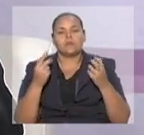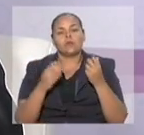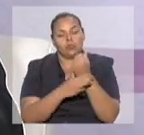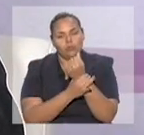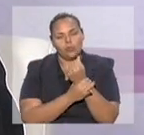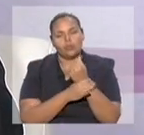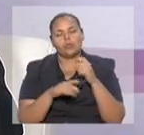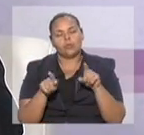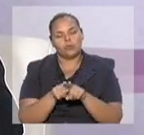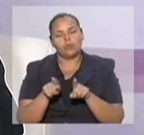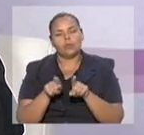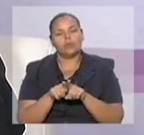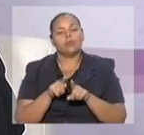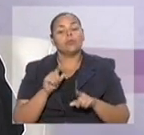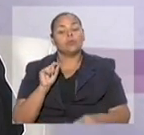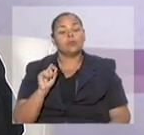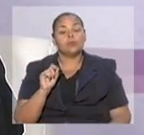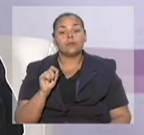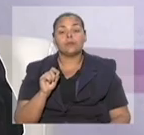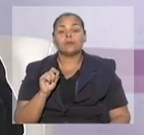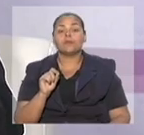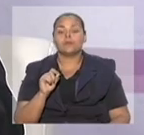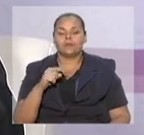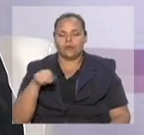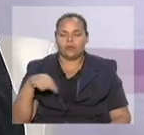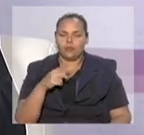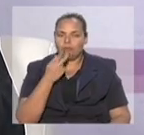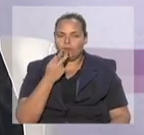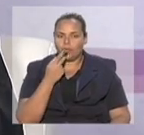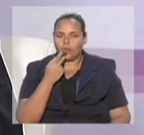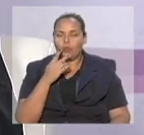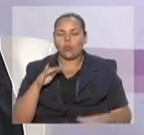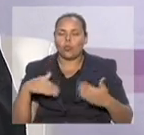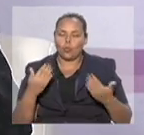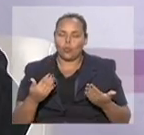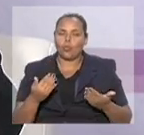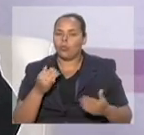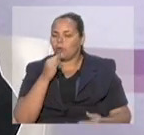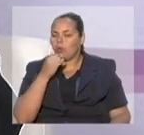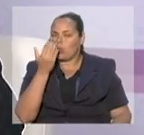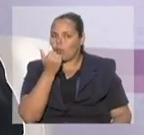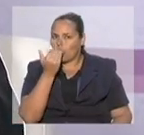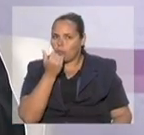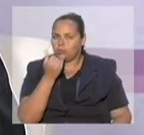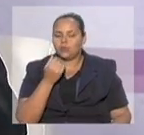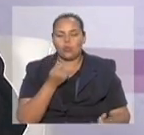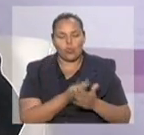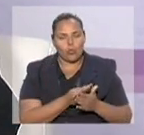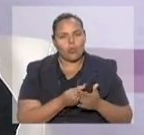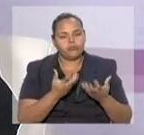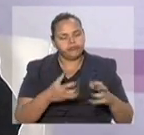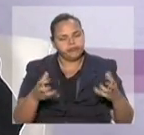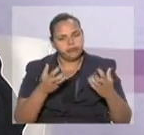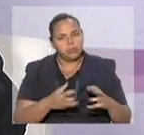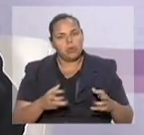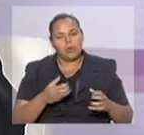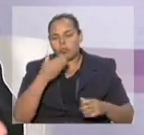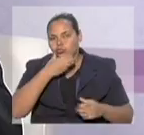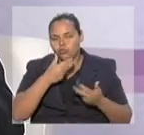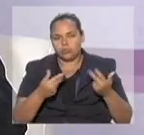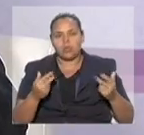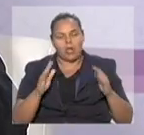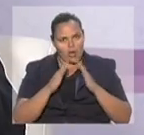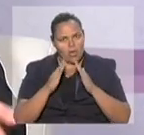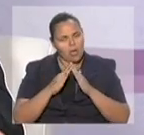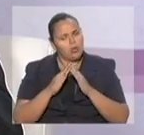segurança. Além do que, obviamente, a gente está falando que quando você leva uma comida dessa para casa, uma verdura, uma fruta, você